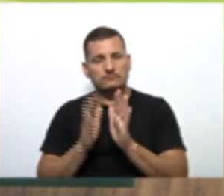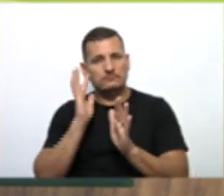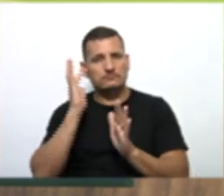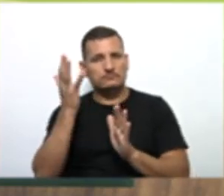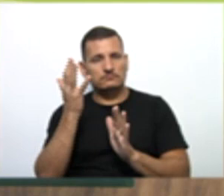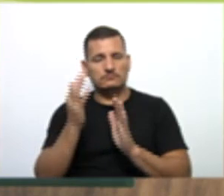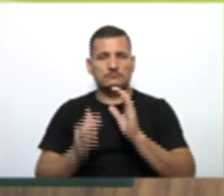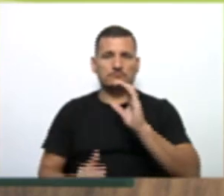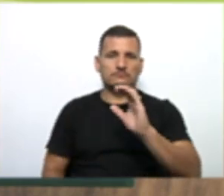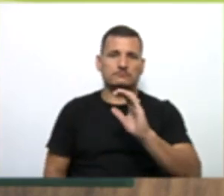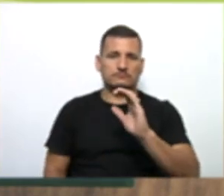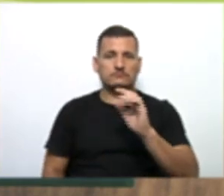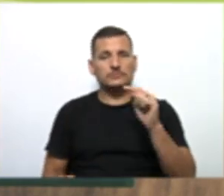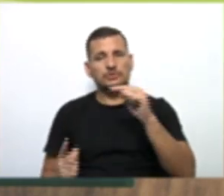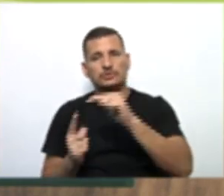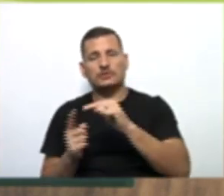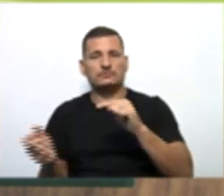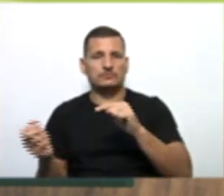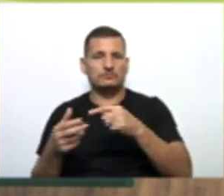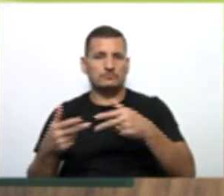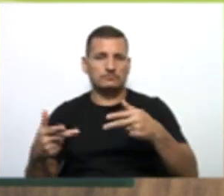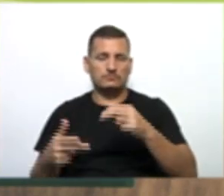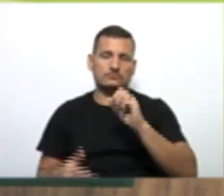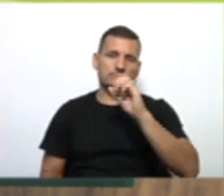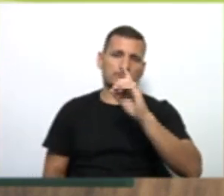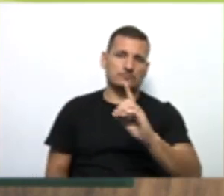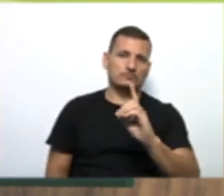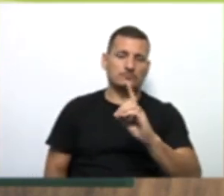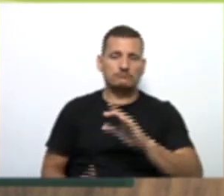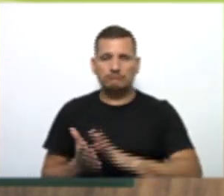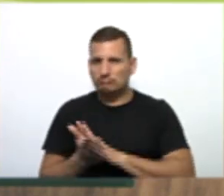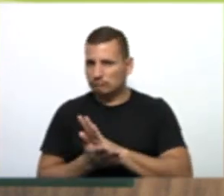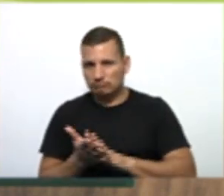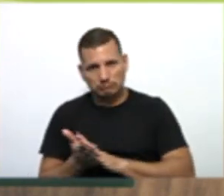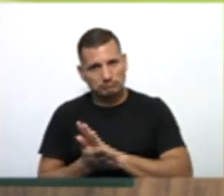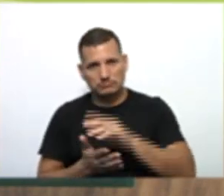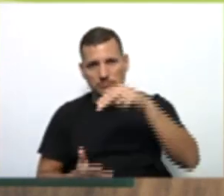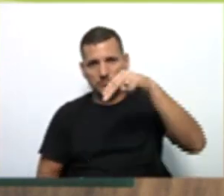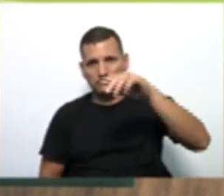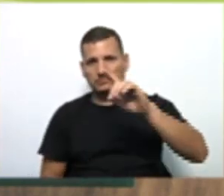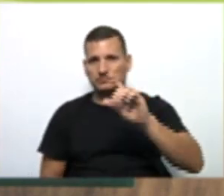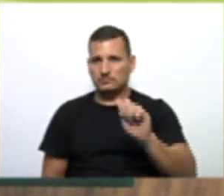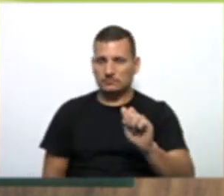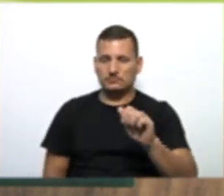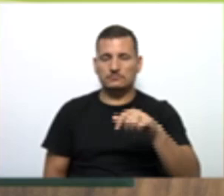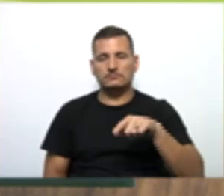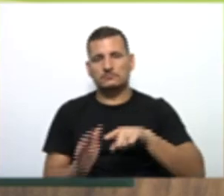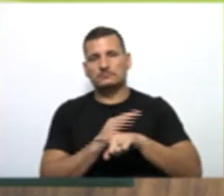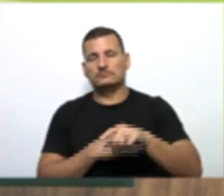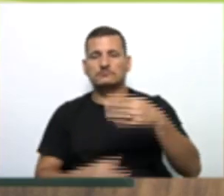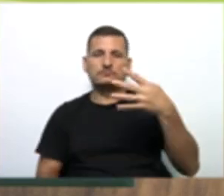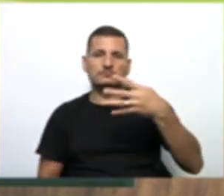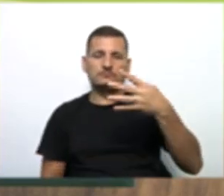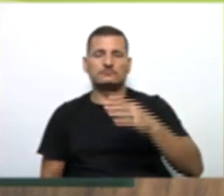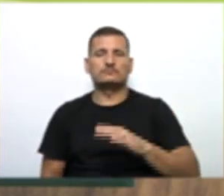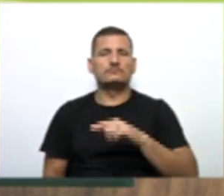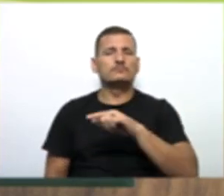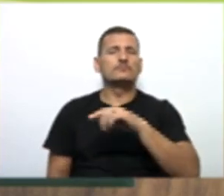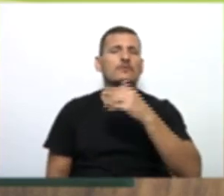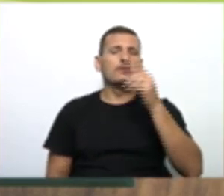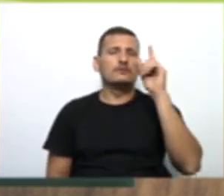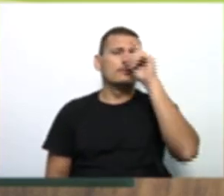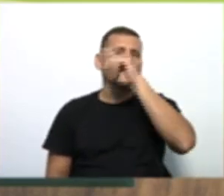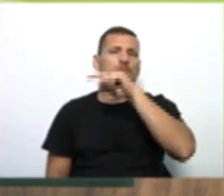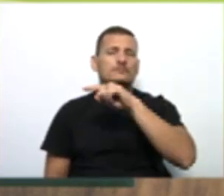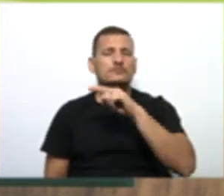soluções. C: indicar inovações. Ou D: nada. E a pergunta 4, que dificuldades você encontra para oferecer